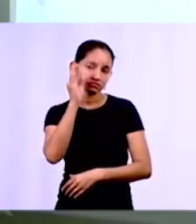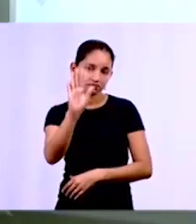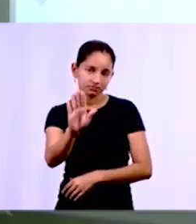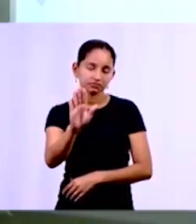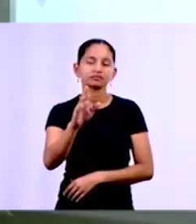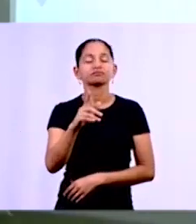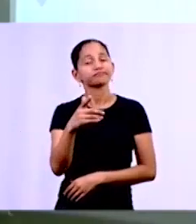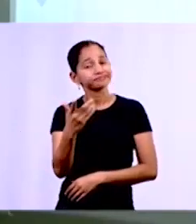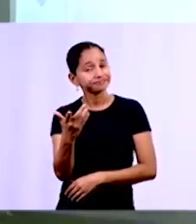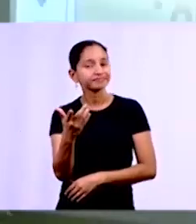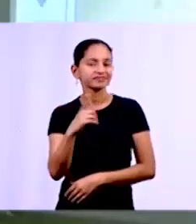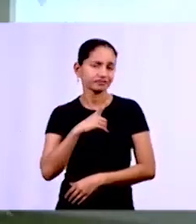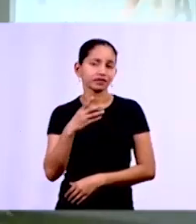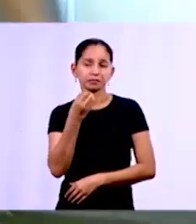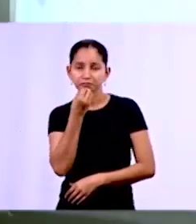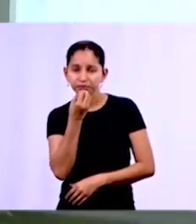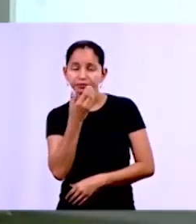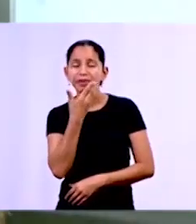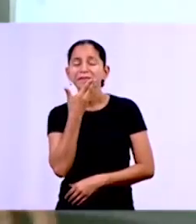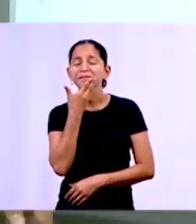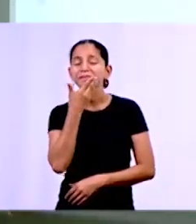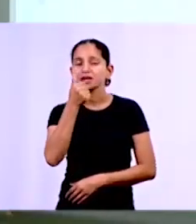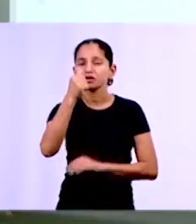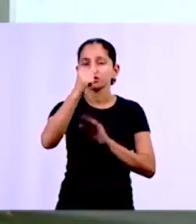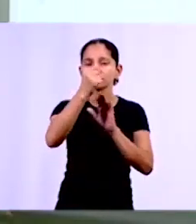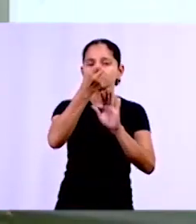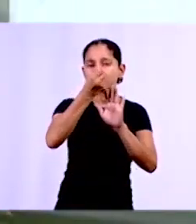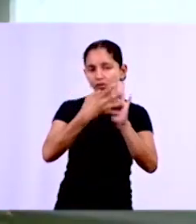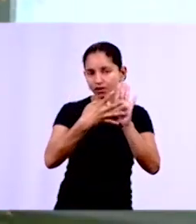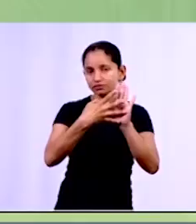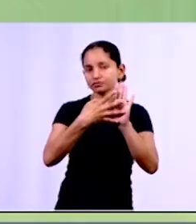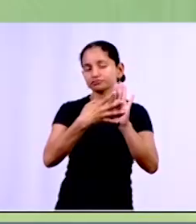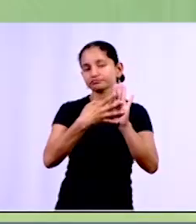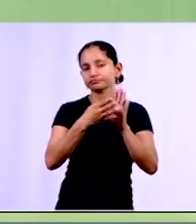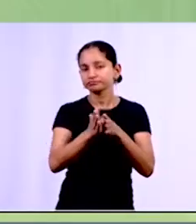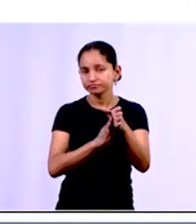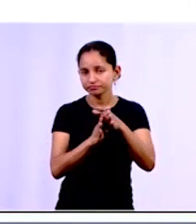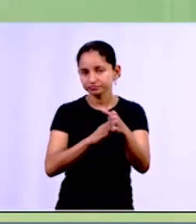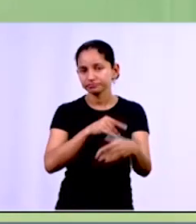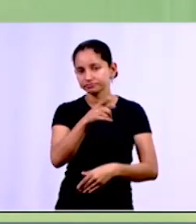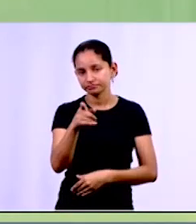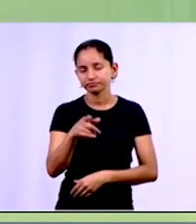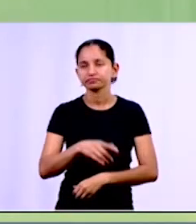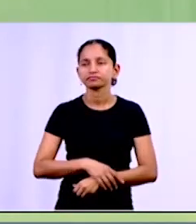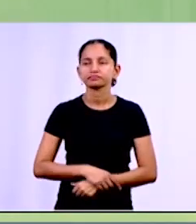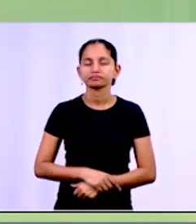ter uma qualidade também, mas eu recomendaria um desses 4 para comprar.